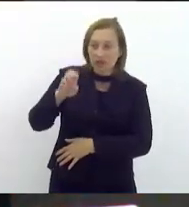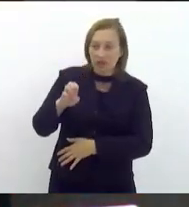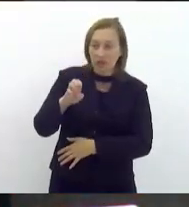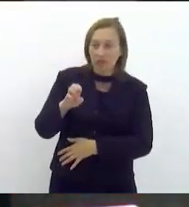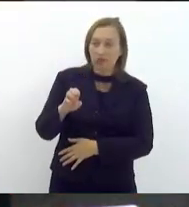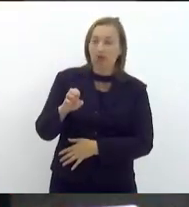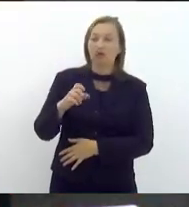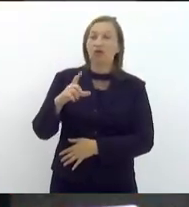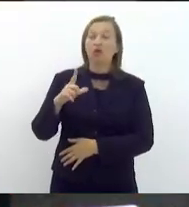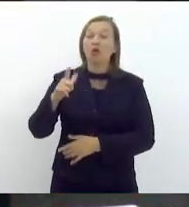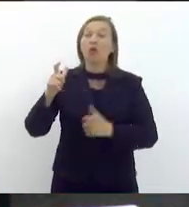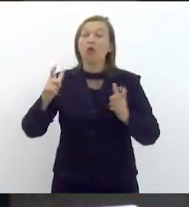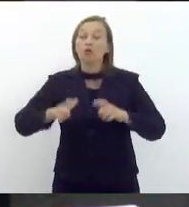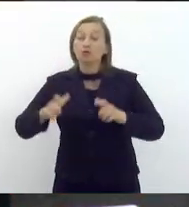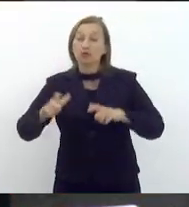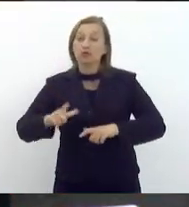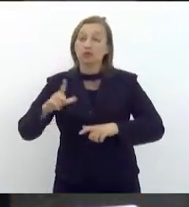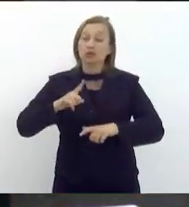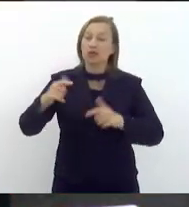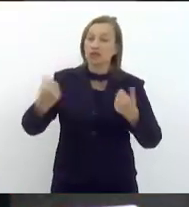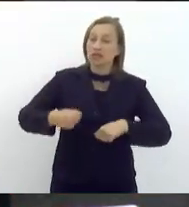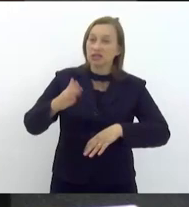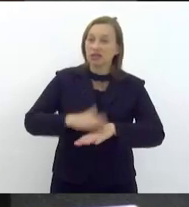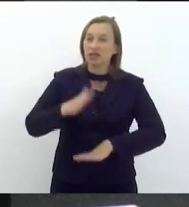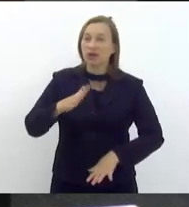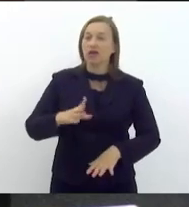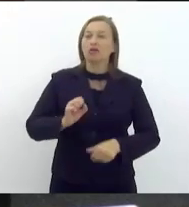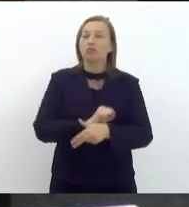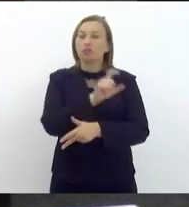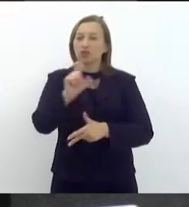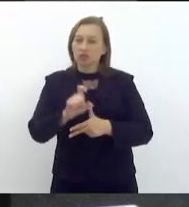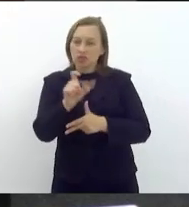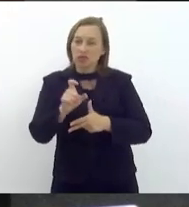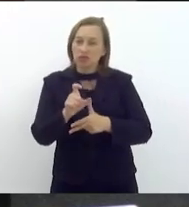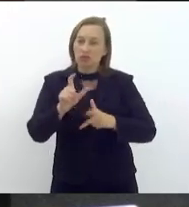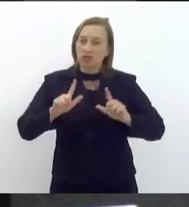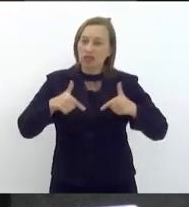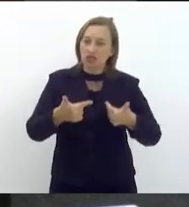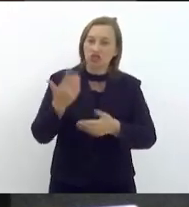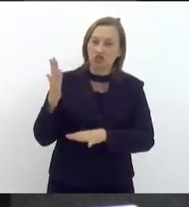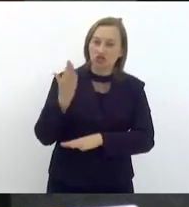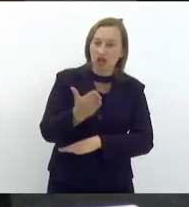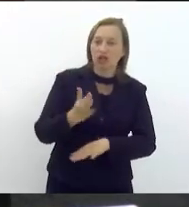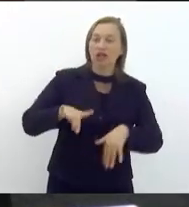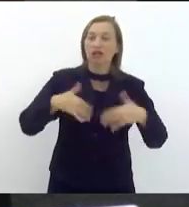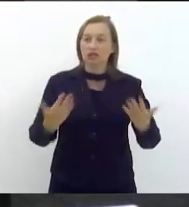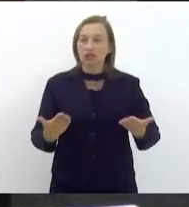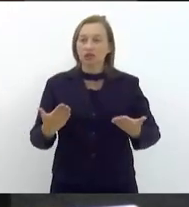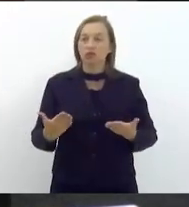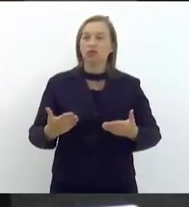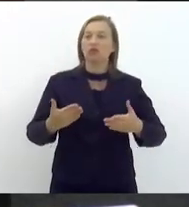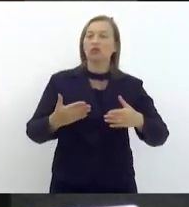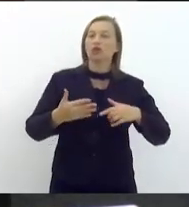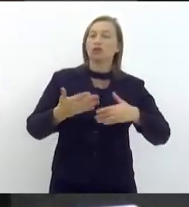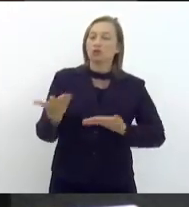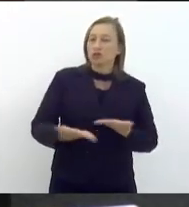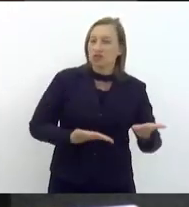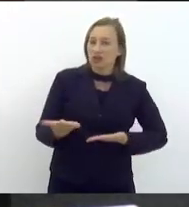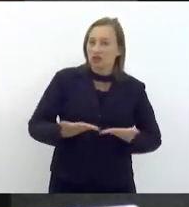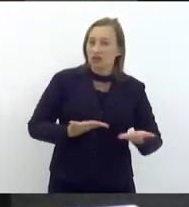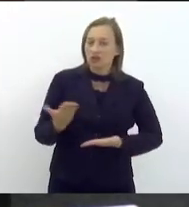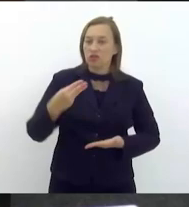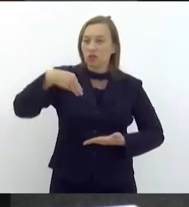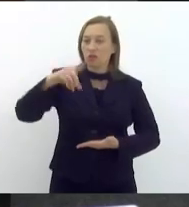maior gargalo para que o poder executivo possa atuar ali diretamente então levar os serviços móveis até